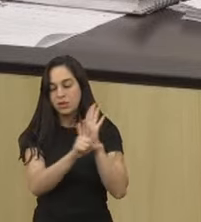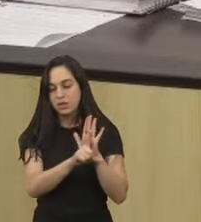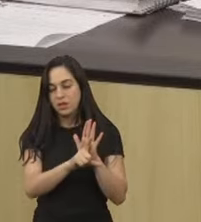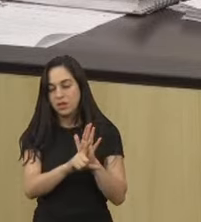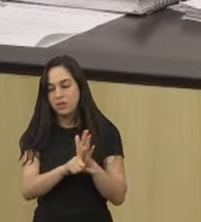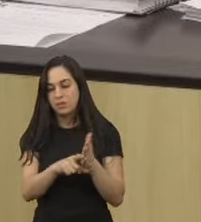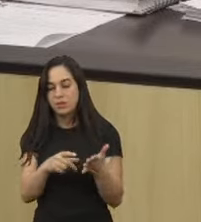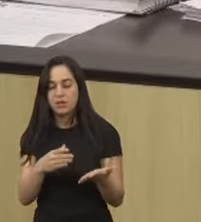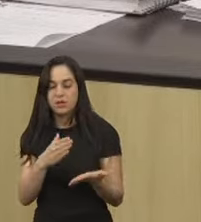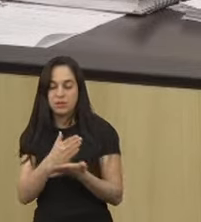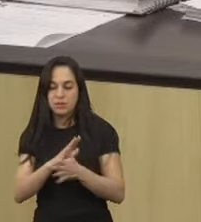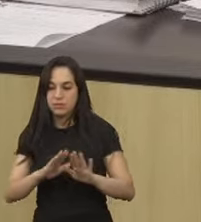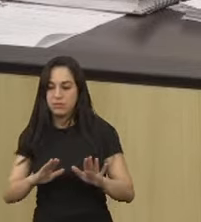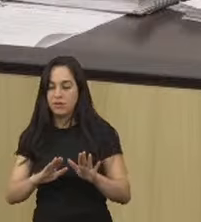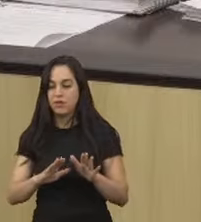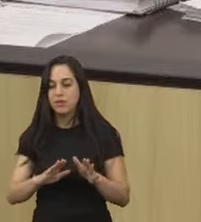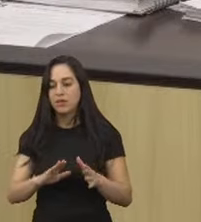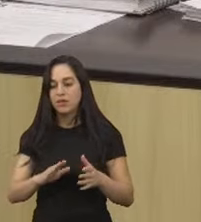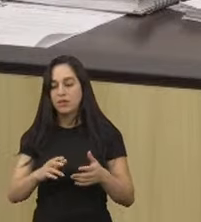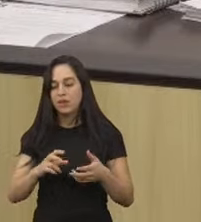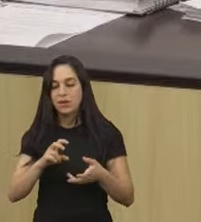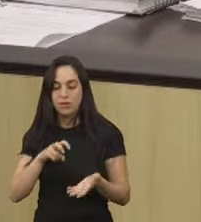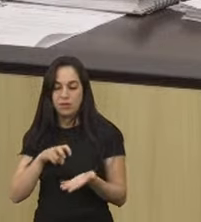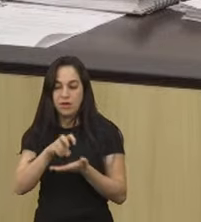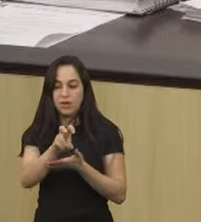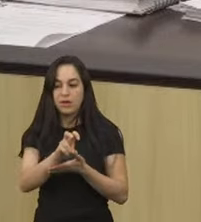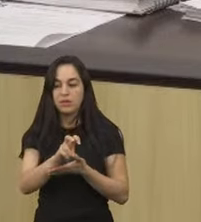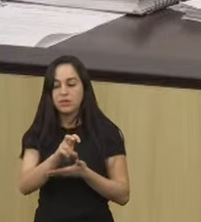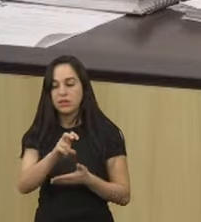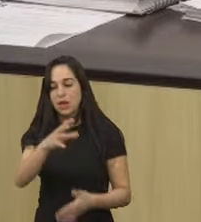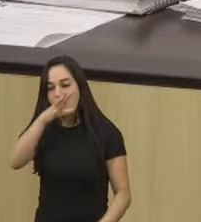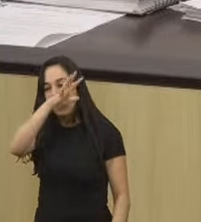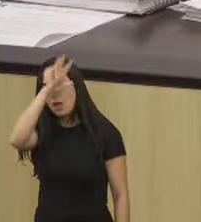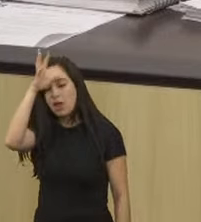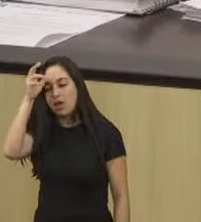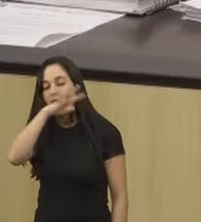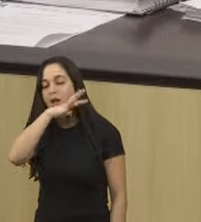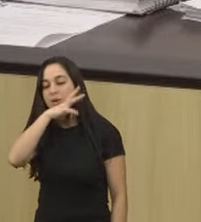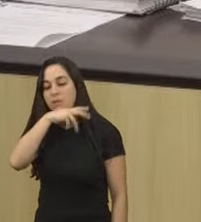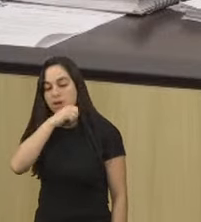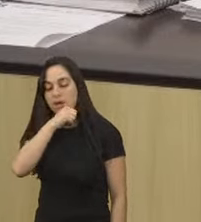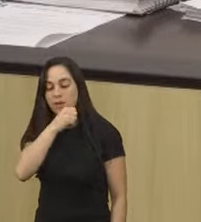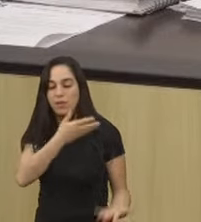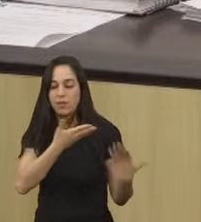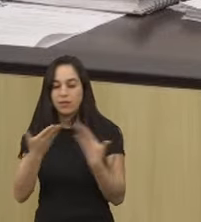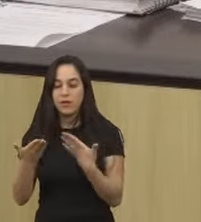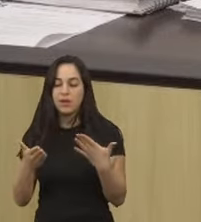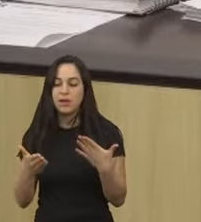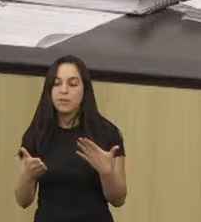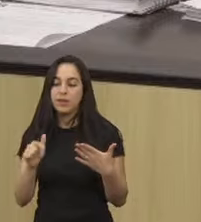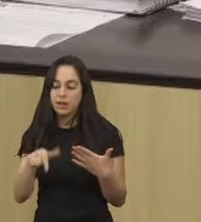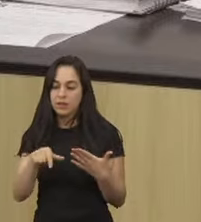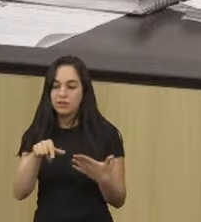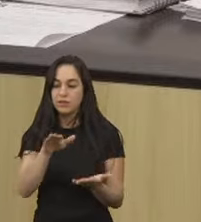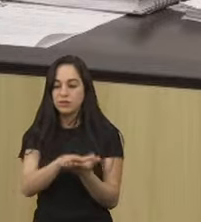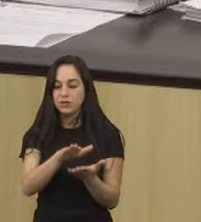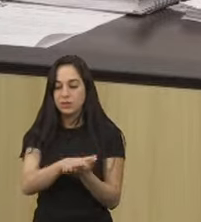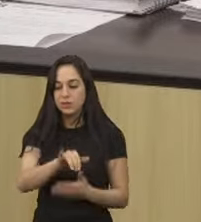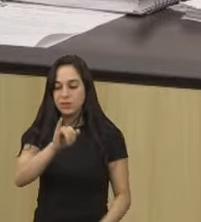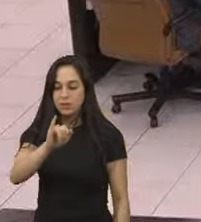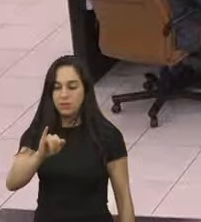de tração animal para fins econômicos no município de Jacareí e da outras providências.